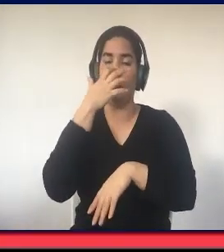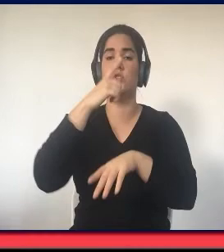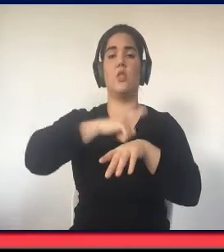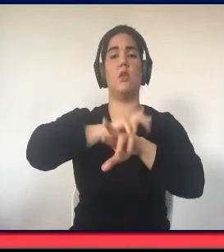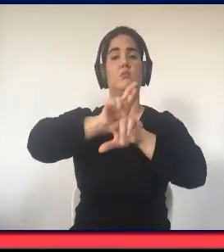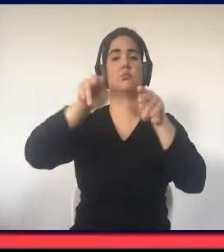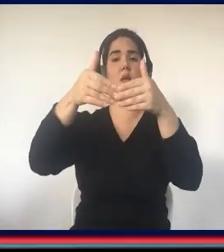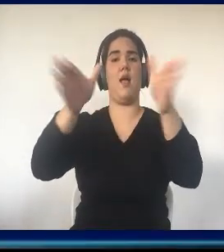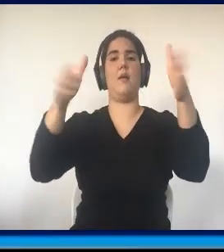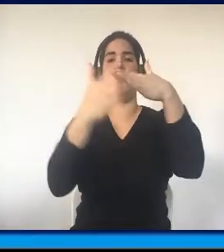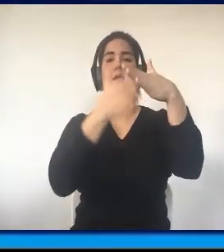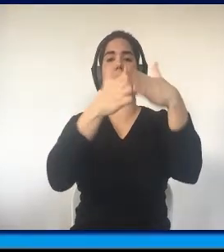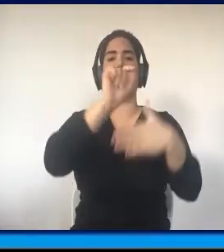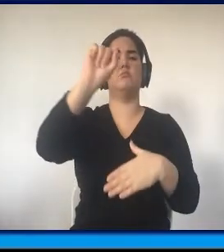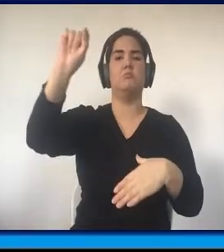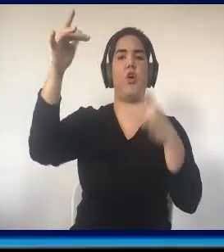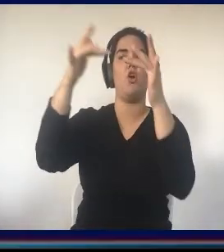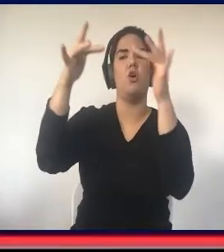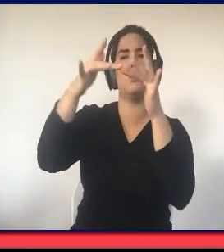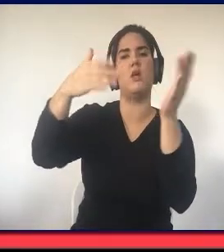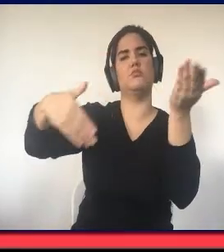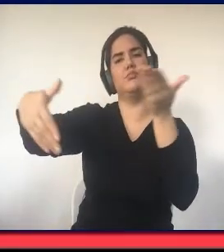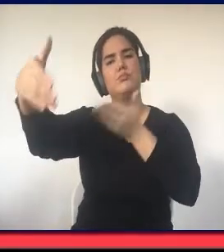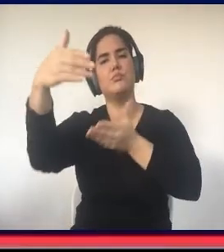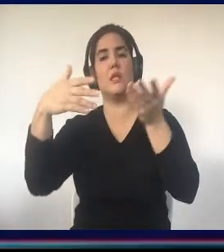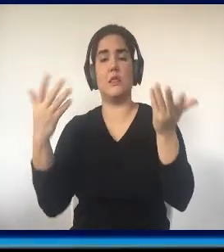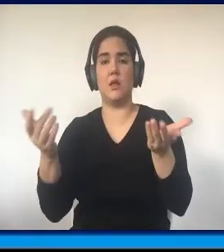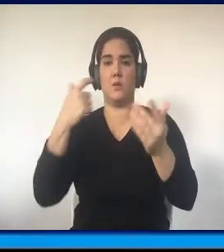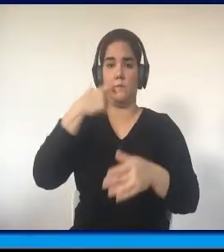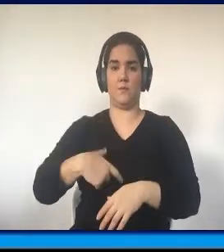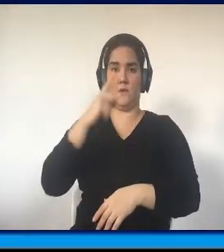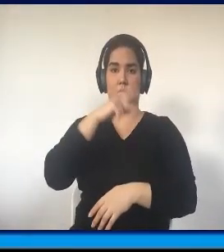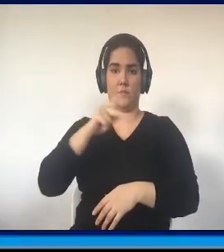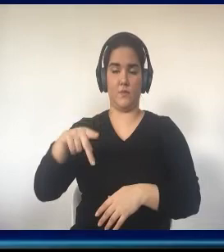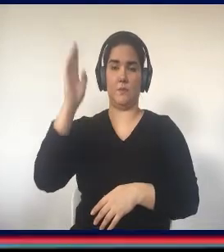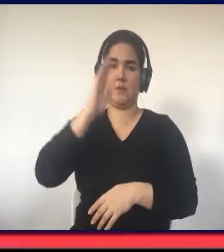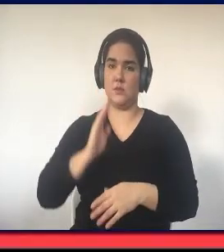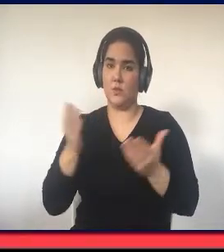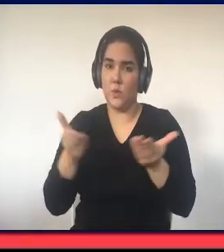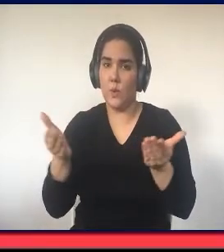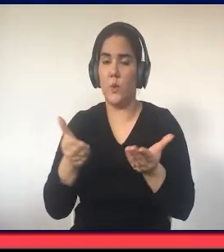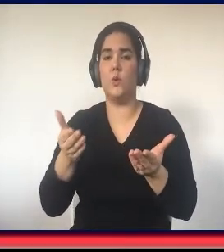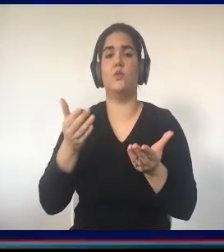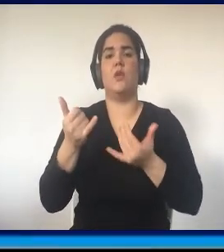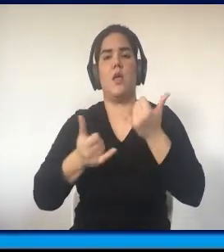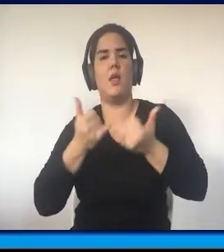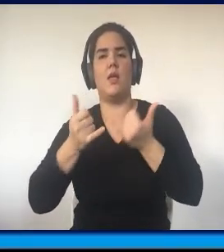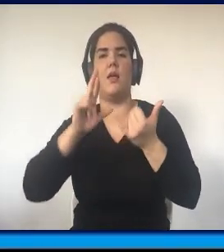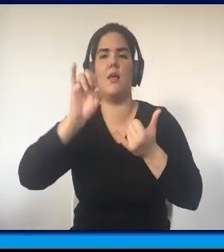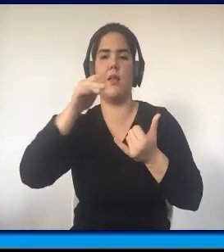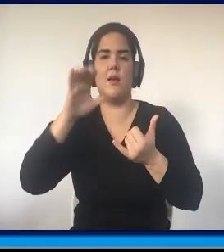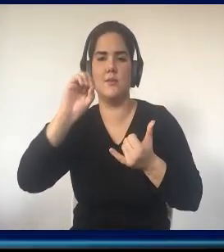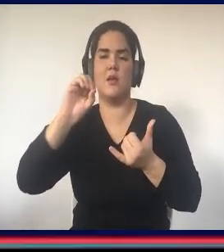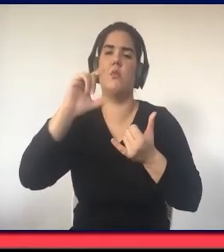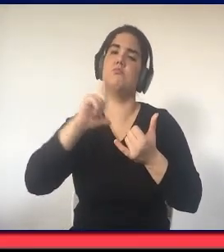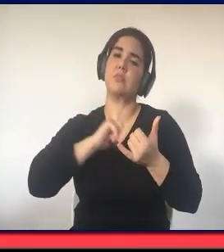Então, acho que o recreador brasileiro hoje, ele tem essas ferramentas e agora é só colocar